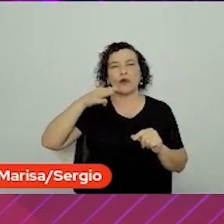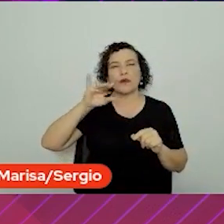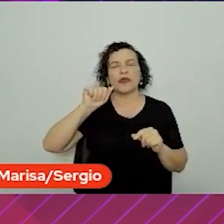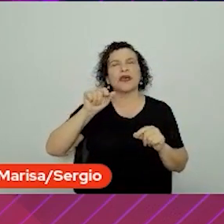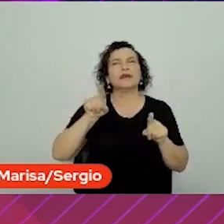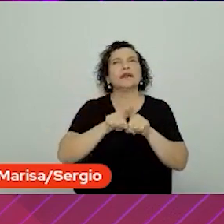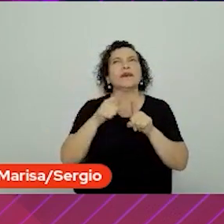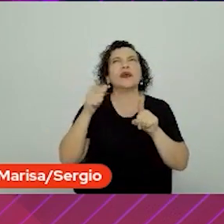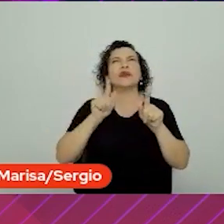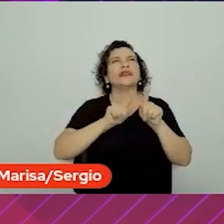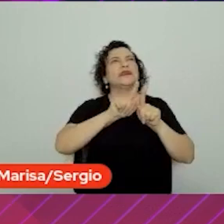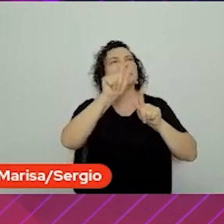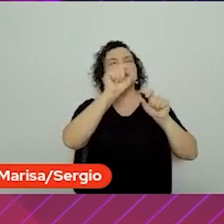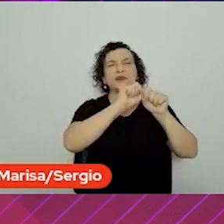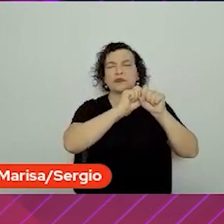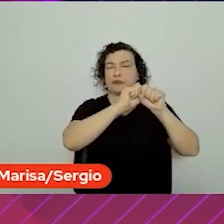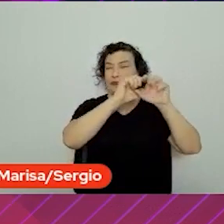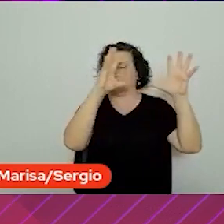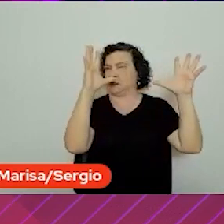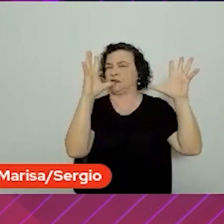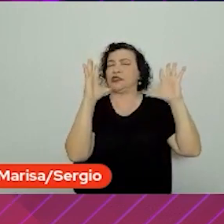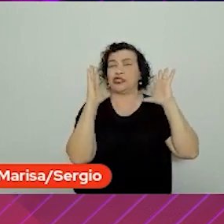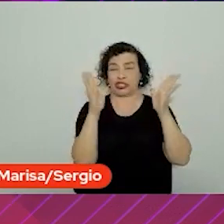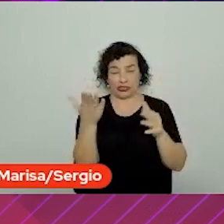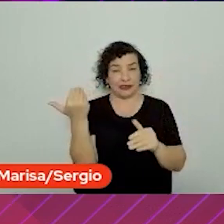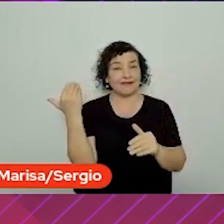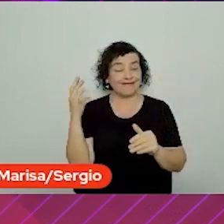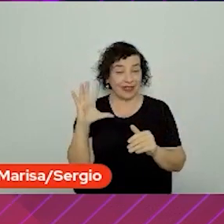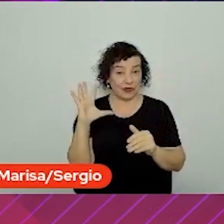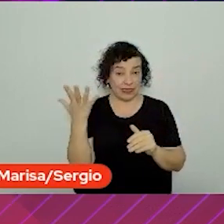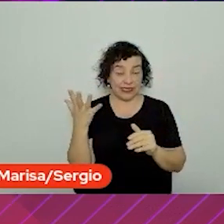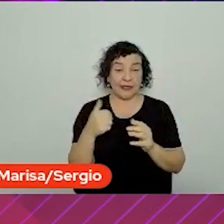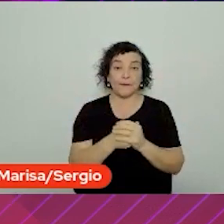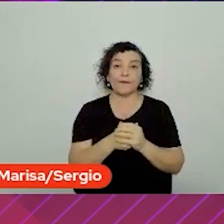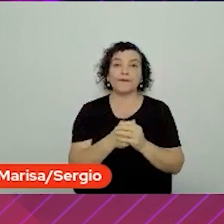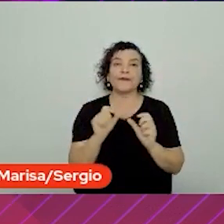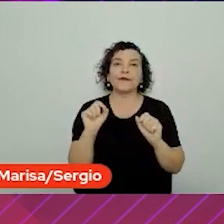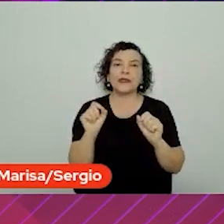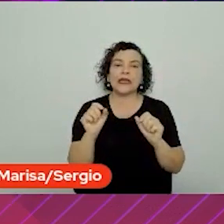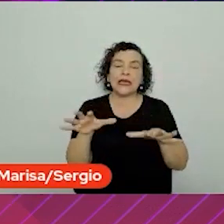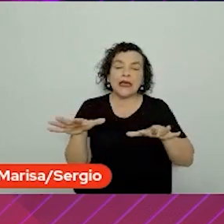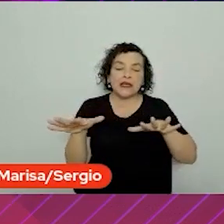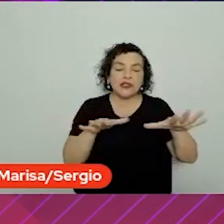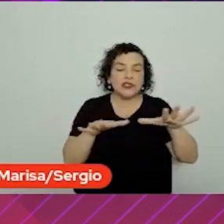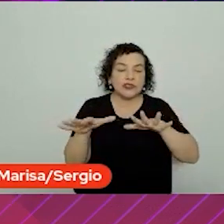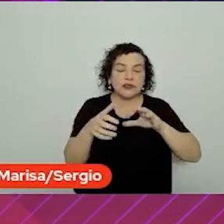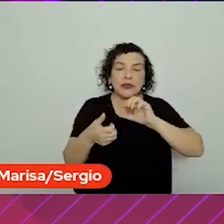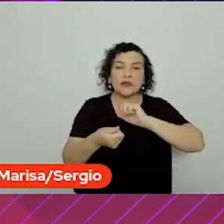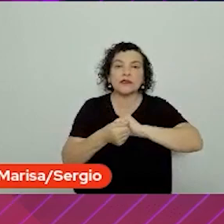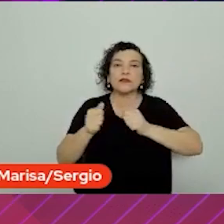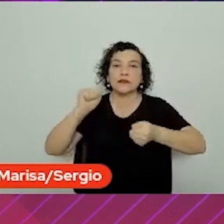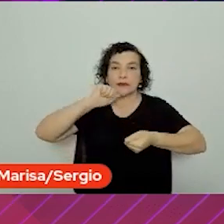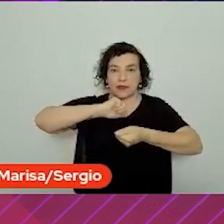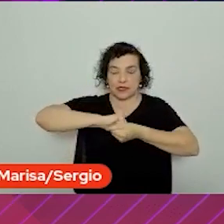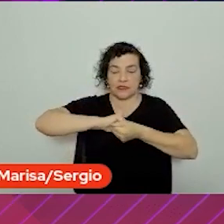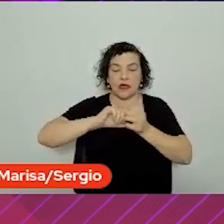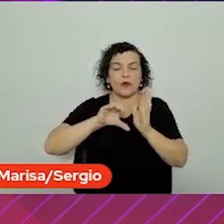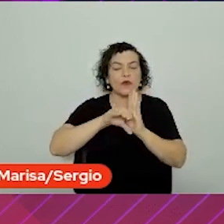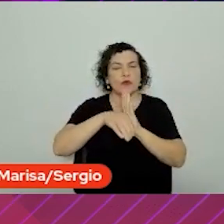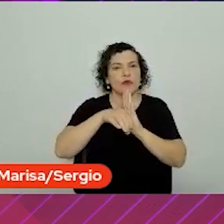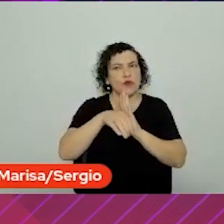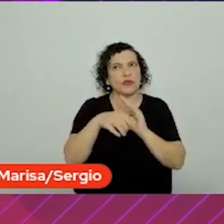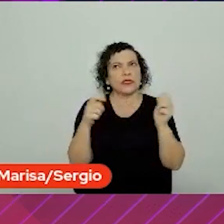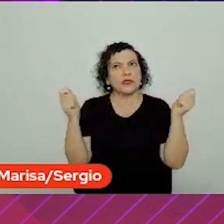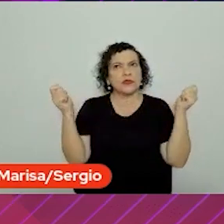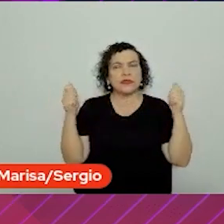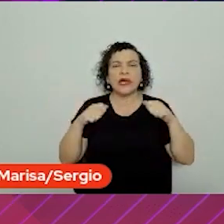que explodiu, enfim, whatever. E em relação à agilidade, adaptação, o conceito, a gente consegue refletir a